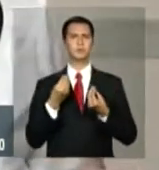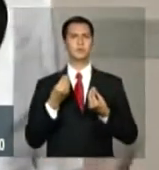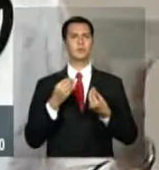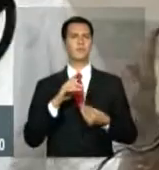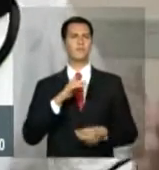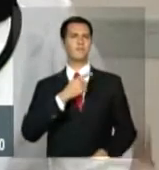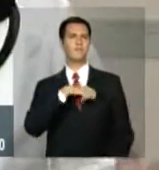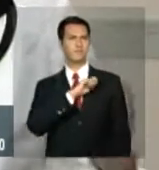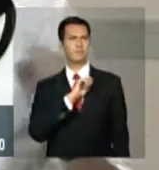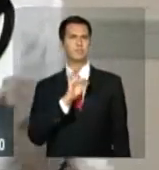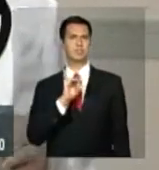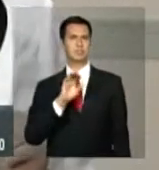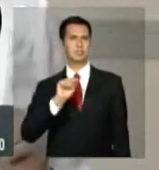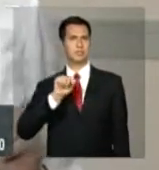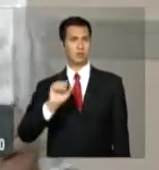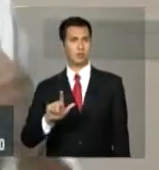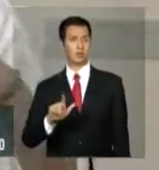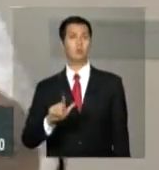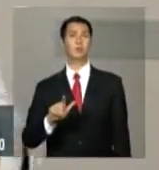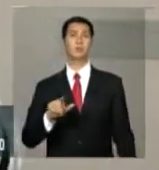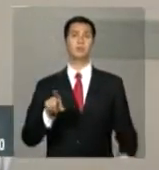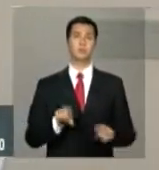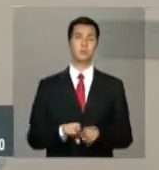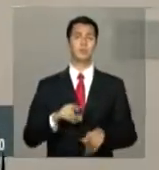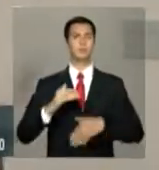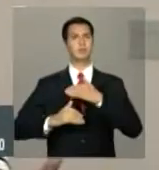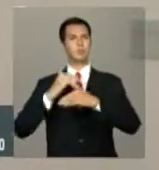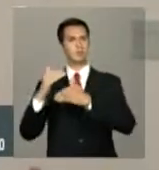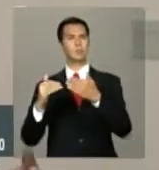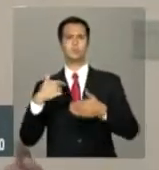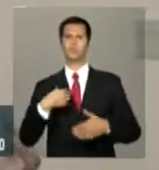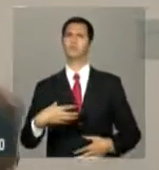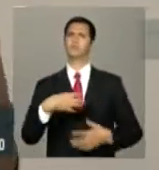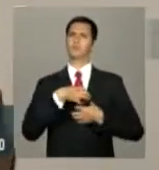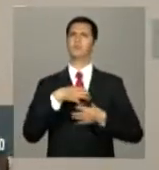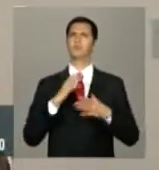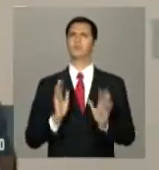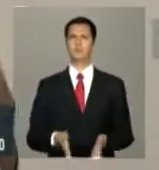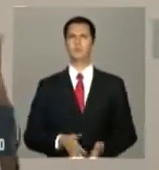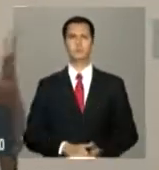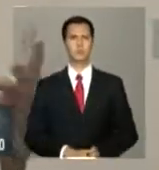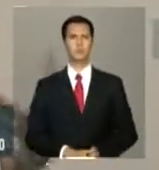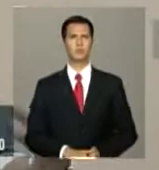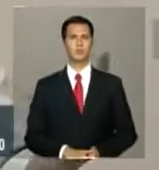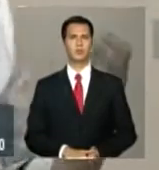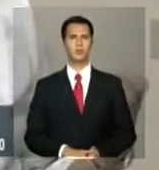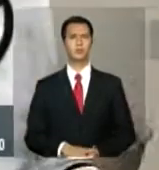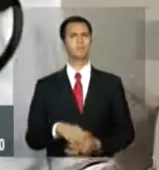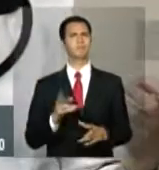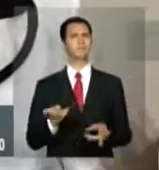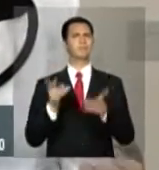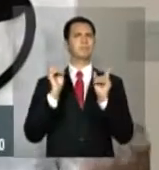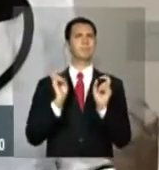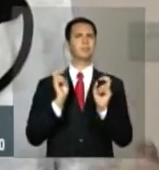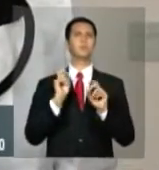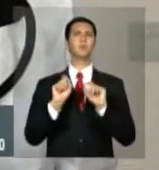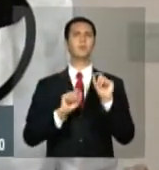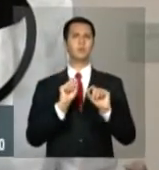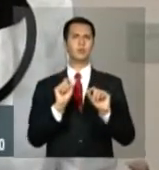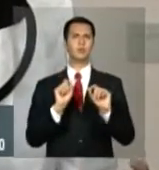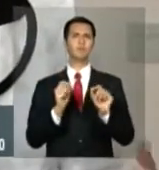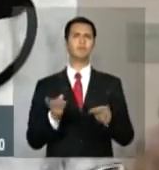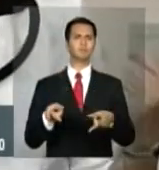fiscal com a questão do crescimento. Eu, pelo menos, senti isso. Ou seja, há uma percepção de que não se tem